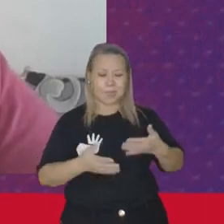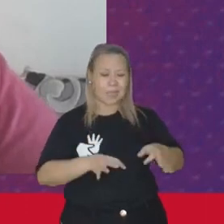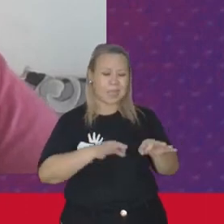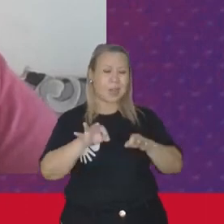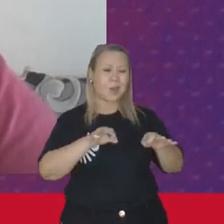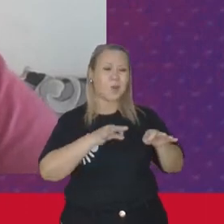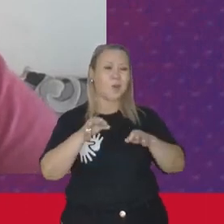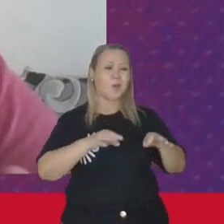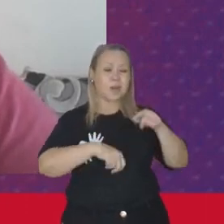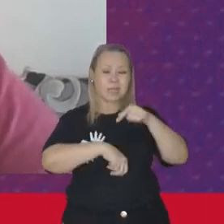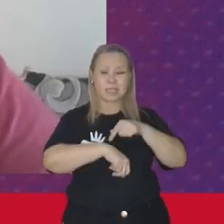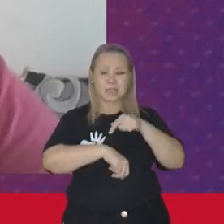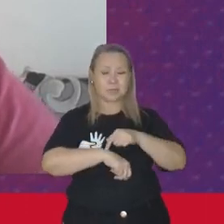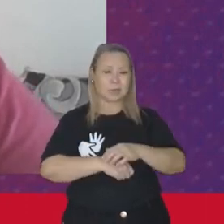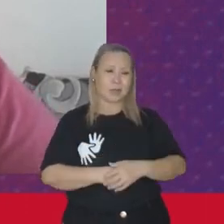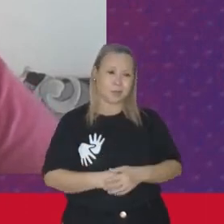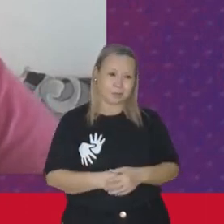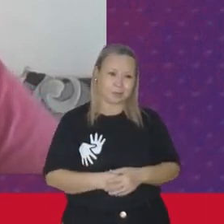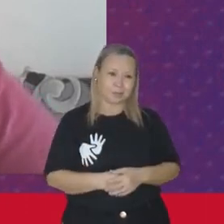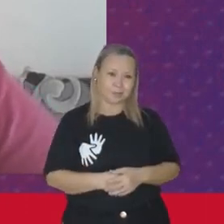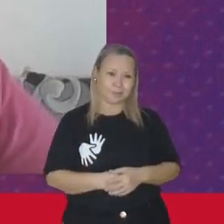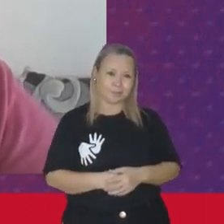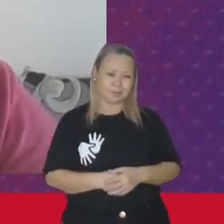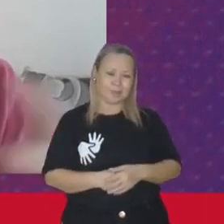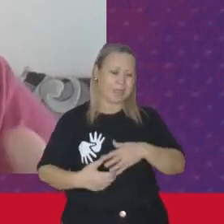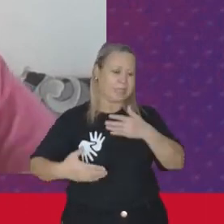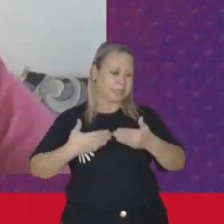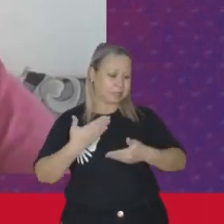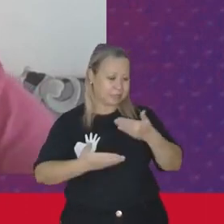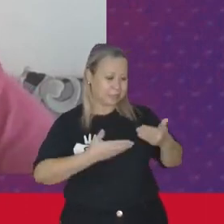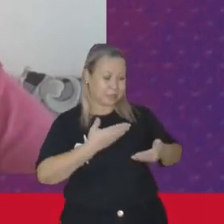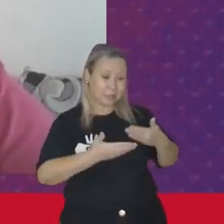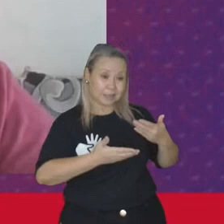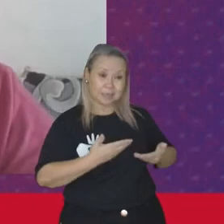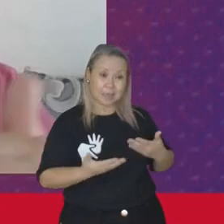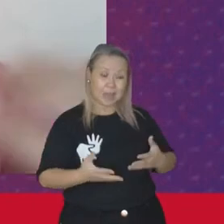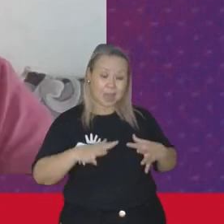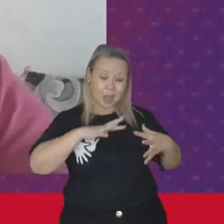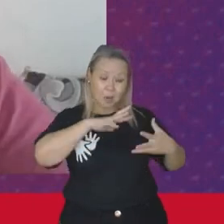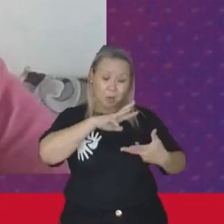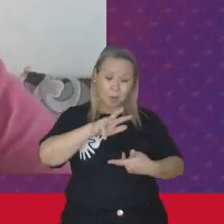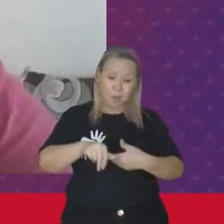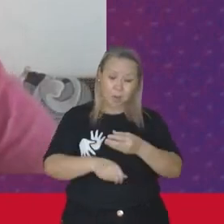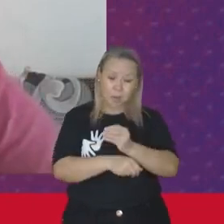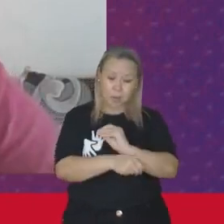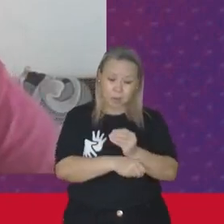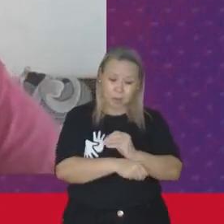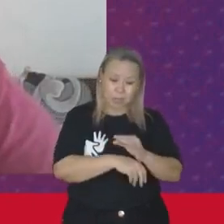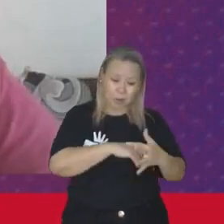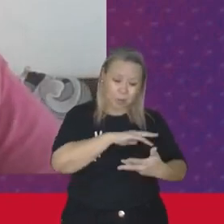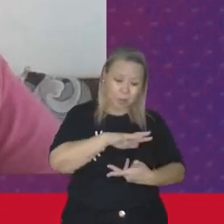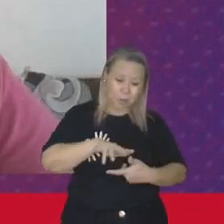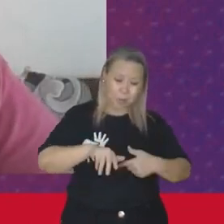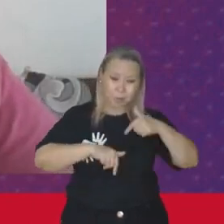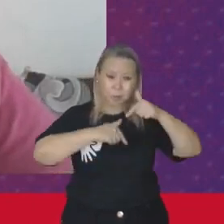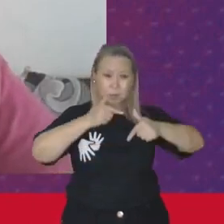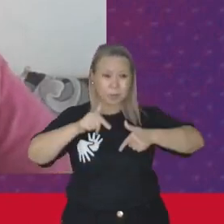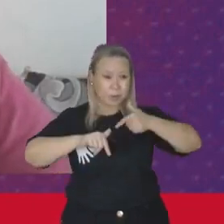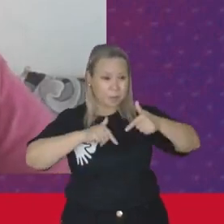Elas têm de lidar com o mundo do cuidado, o mundo do